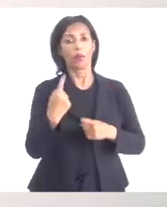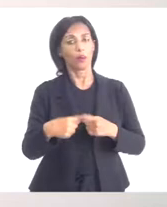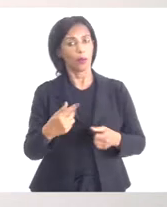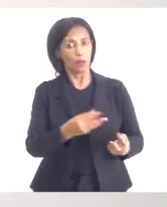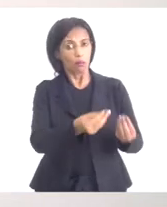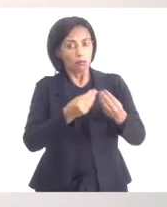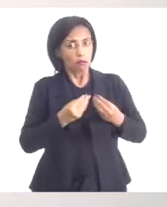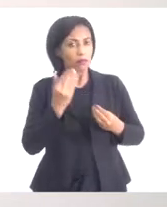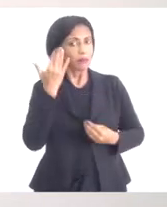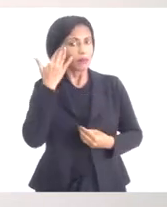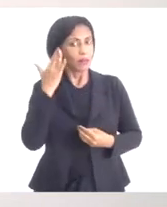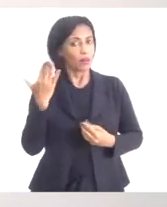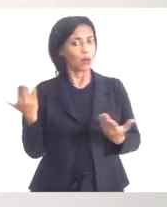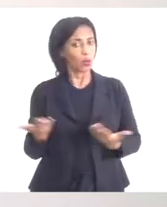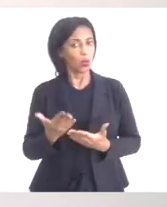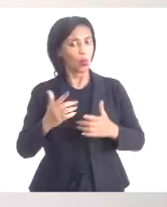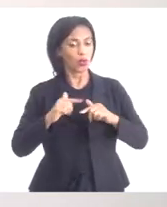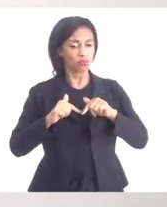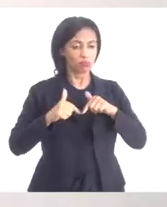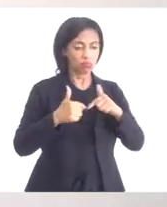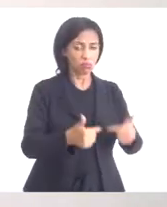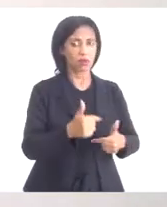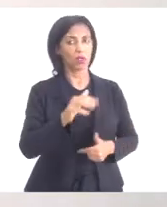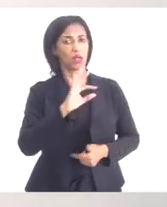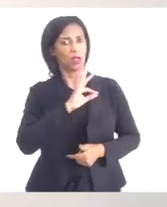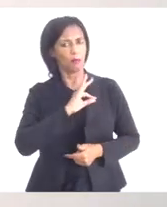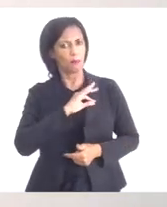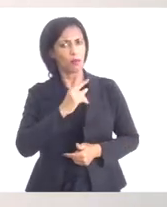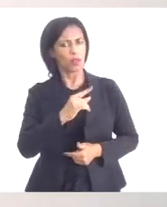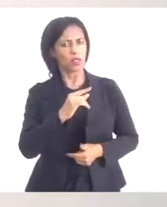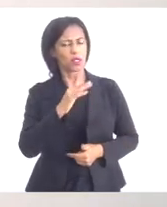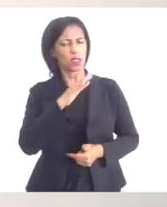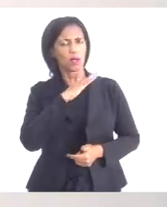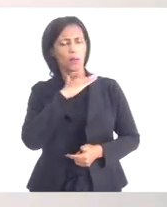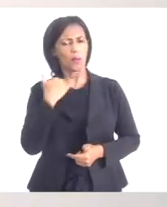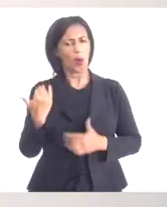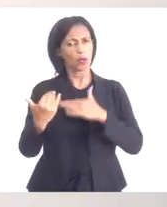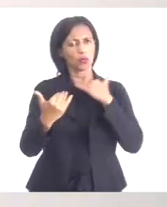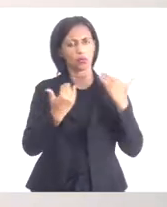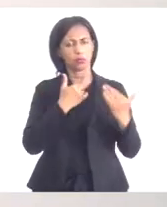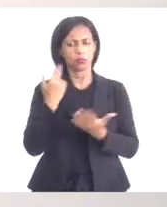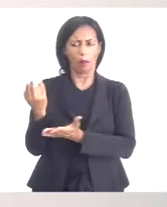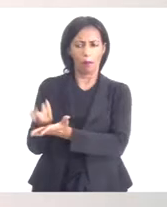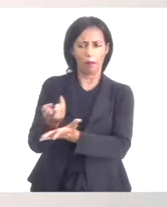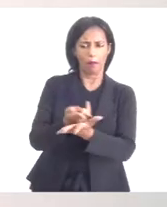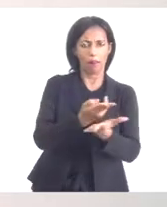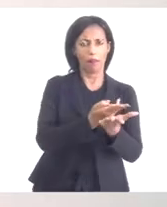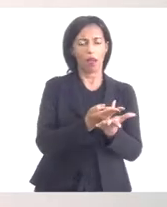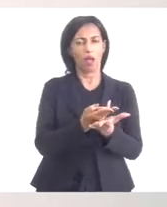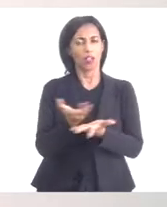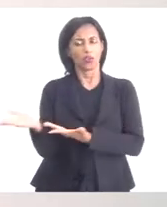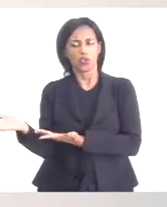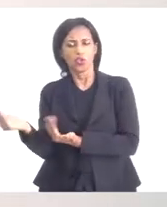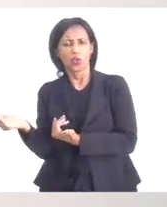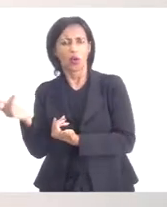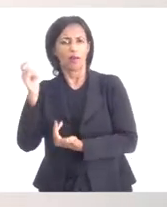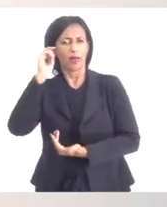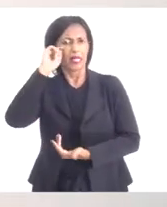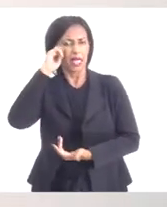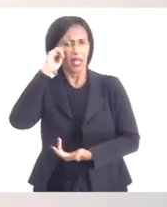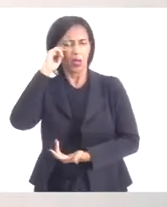que hoje as operações policiais que deixam corpos de jovens negros pelo